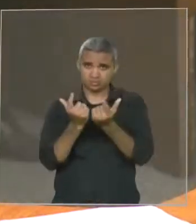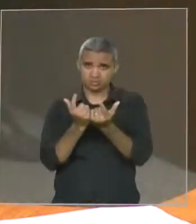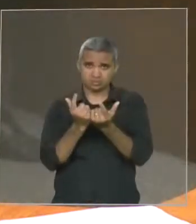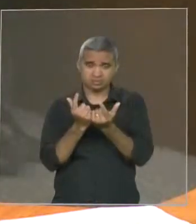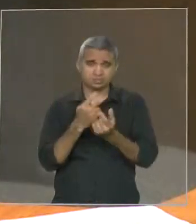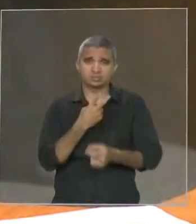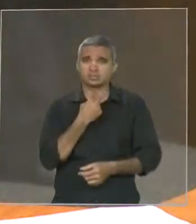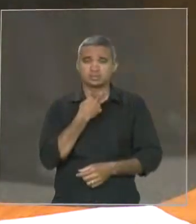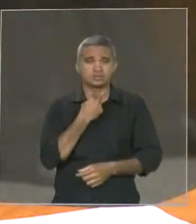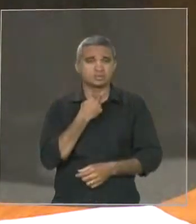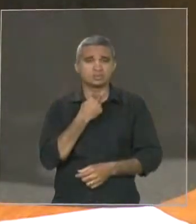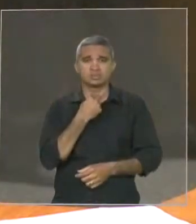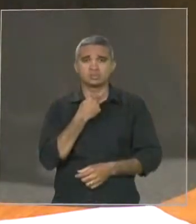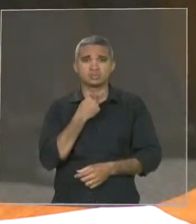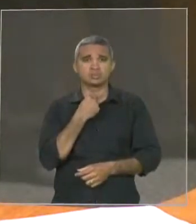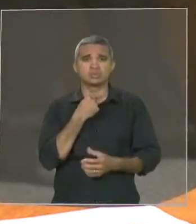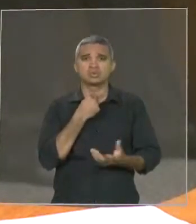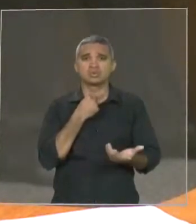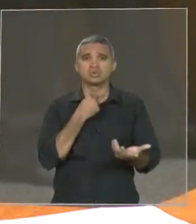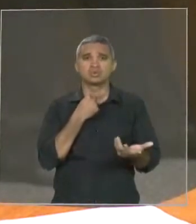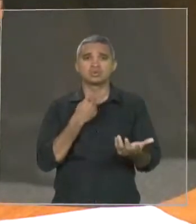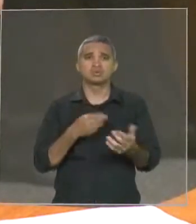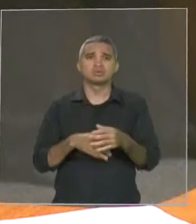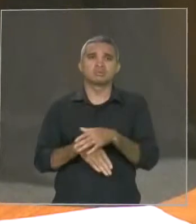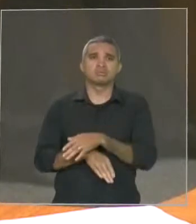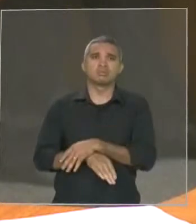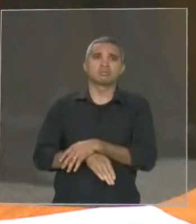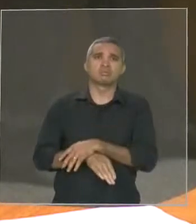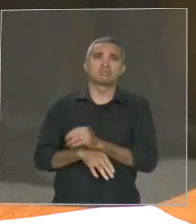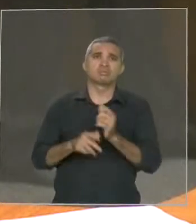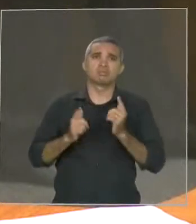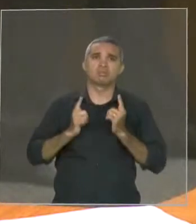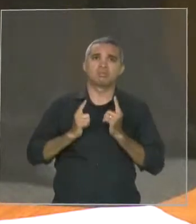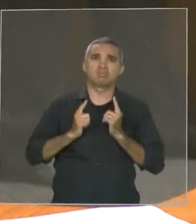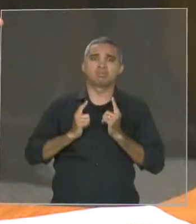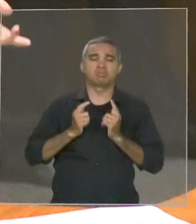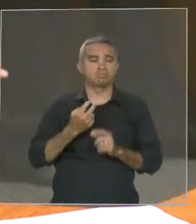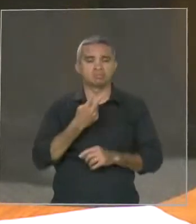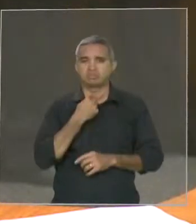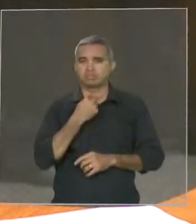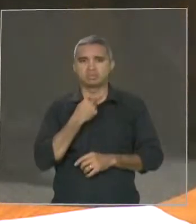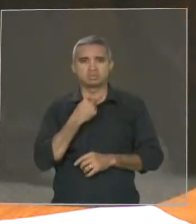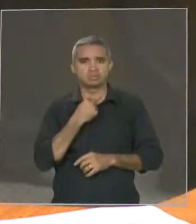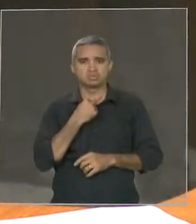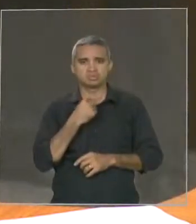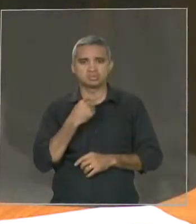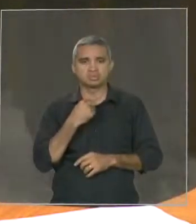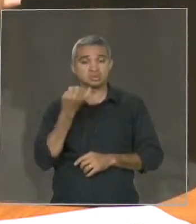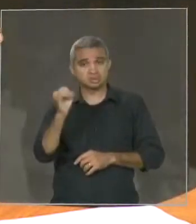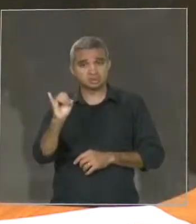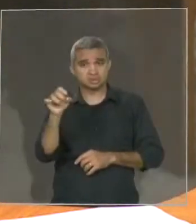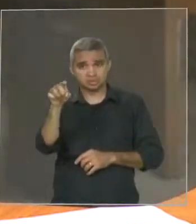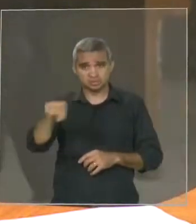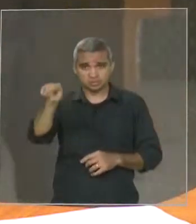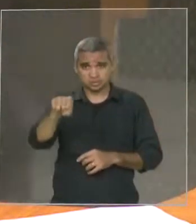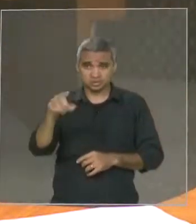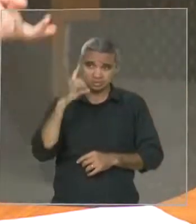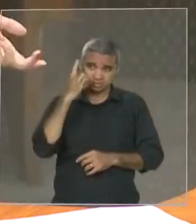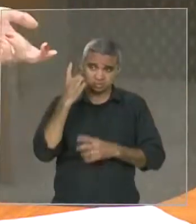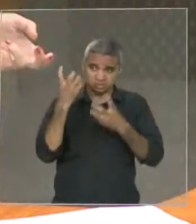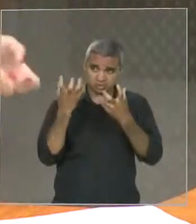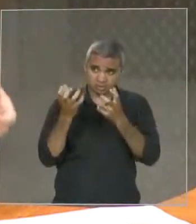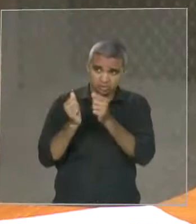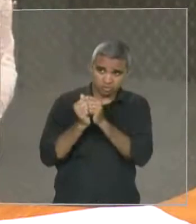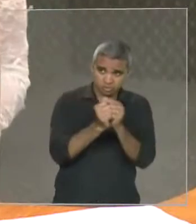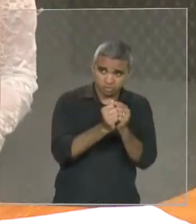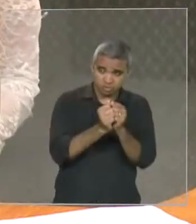ficar sem tomar uma providência. Eu acho que os deputados que queiram me acompanhar à Barra do Corda, e aí eu peço